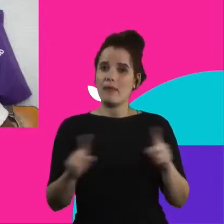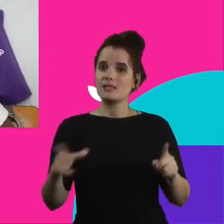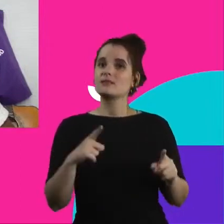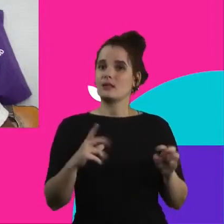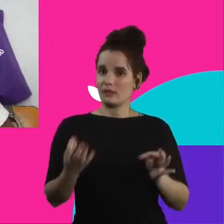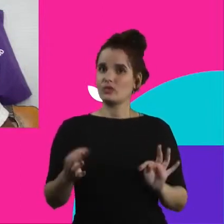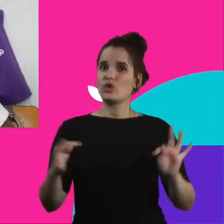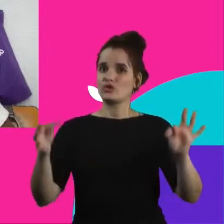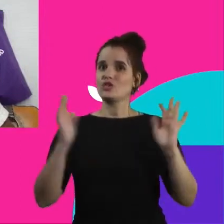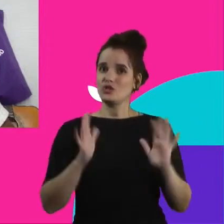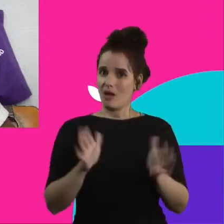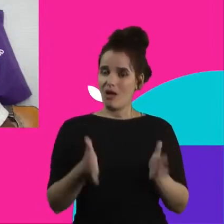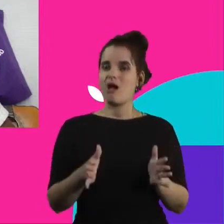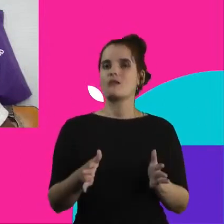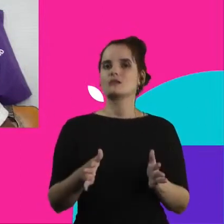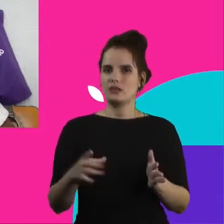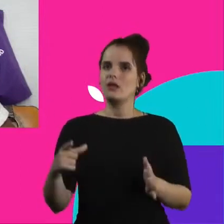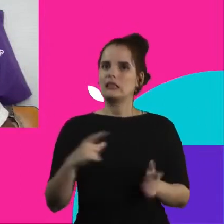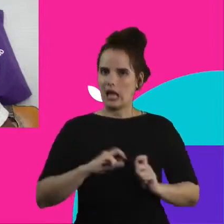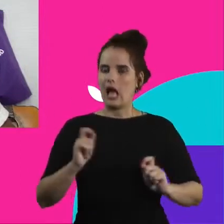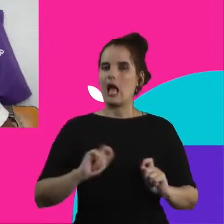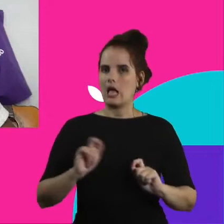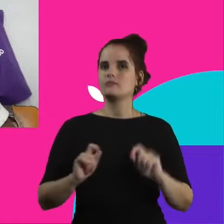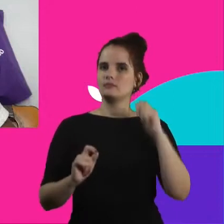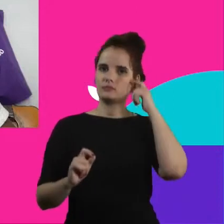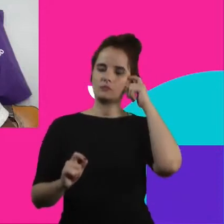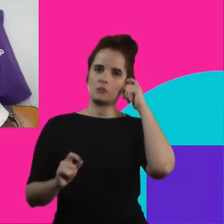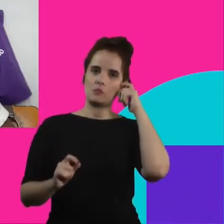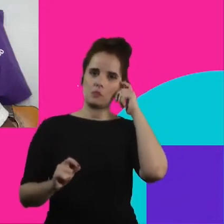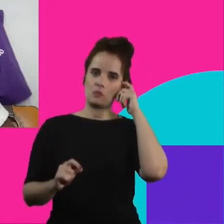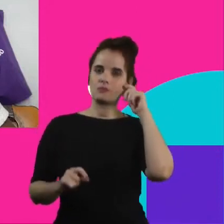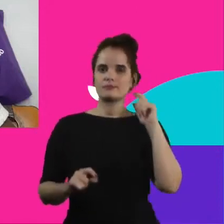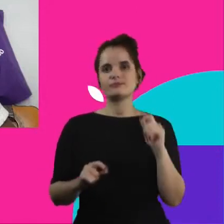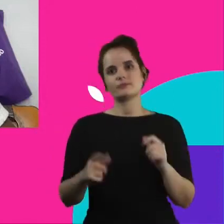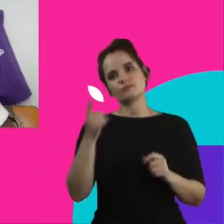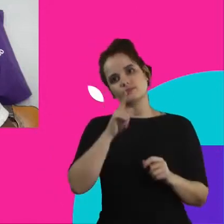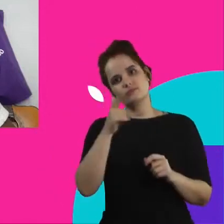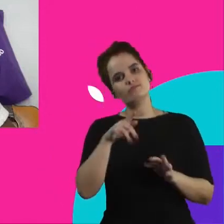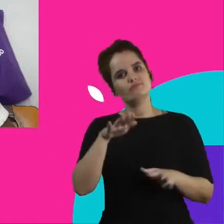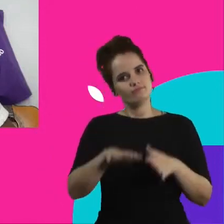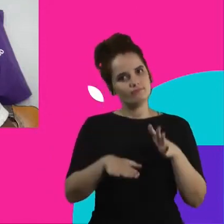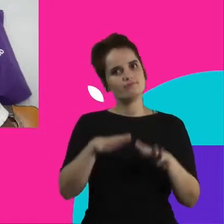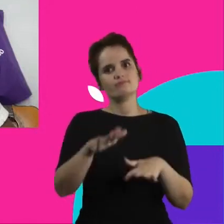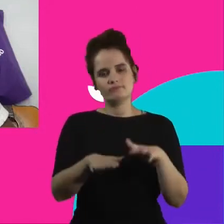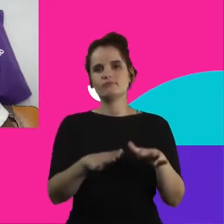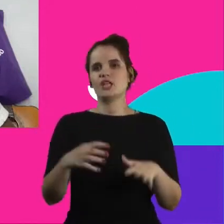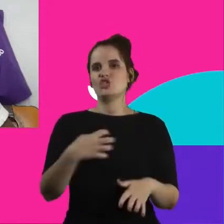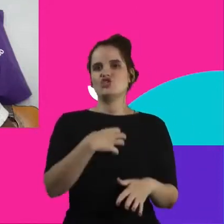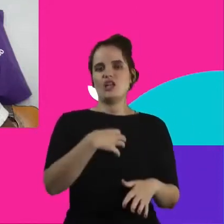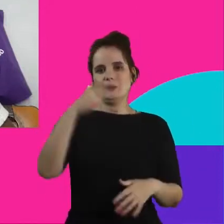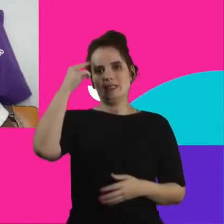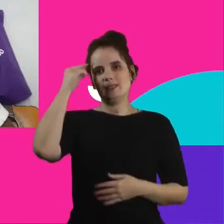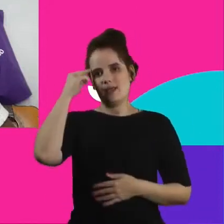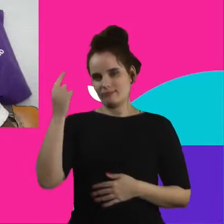para isso, já tem conhecimento para isso, e falta a gente dar mais passos no nosso jeito de